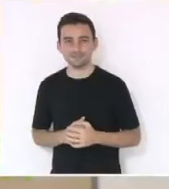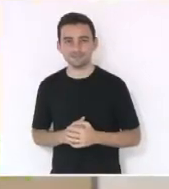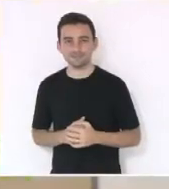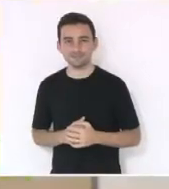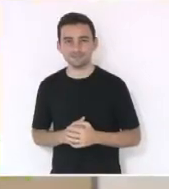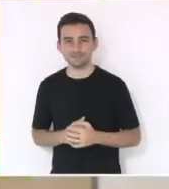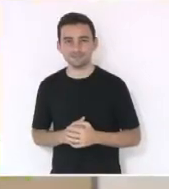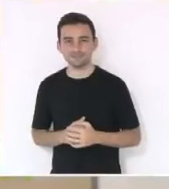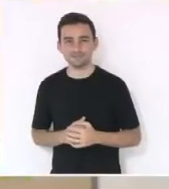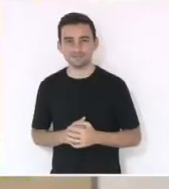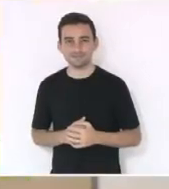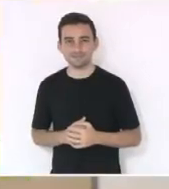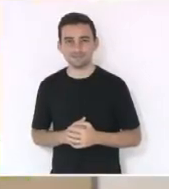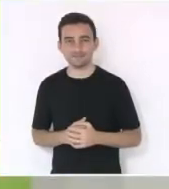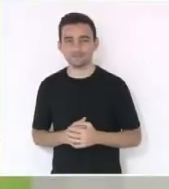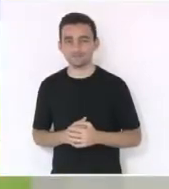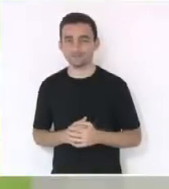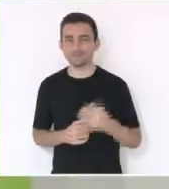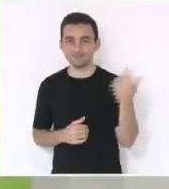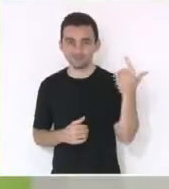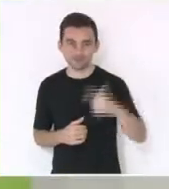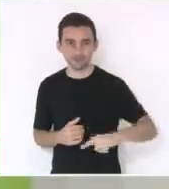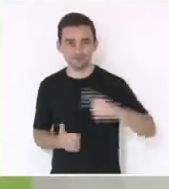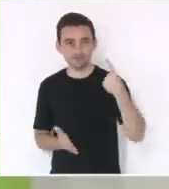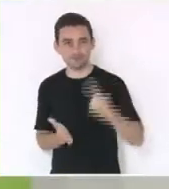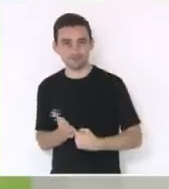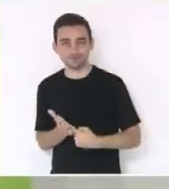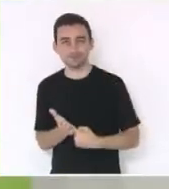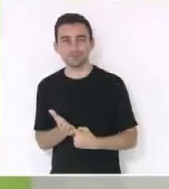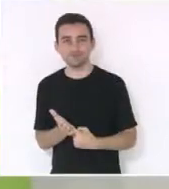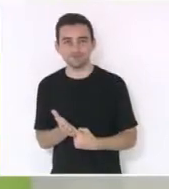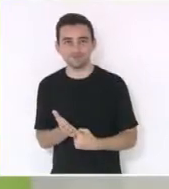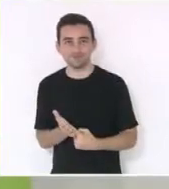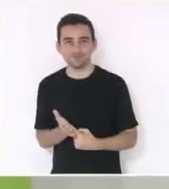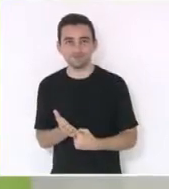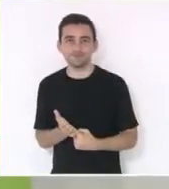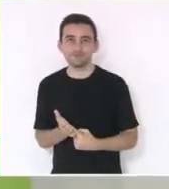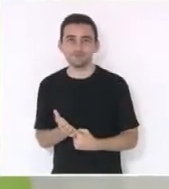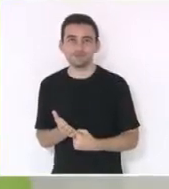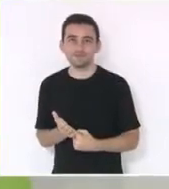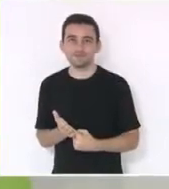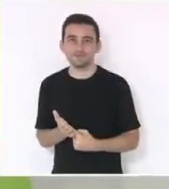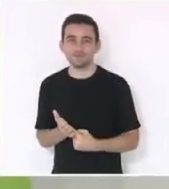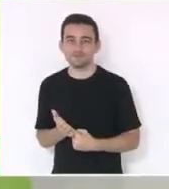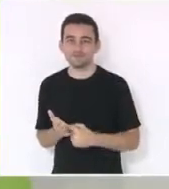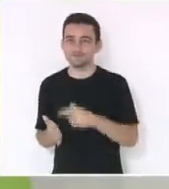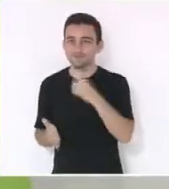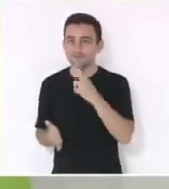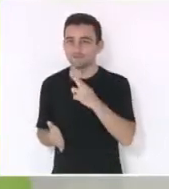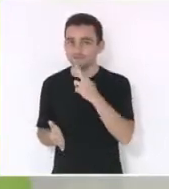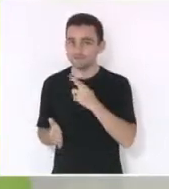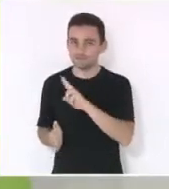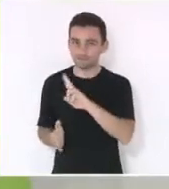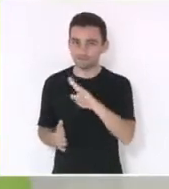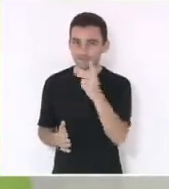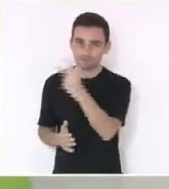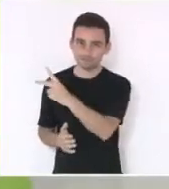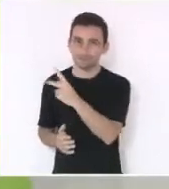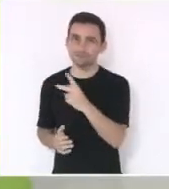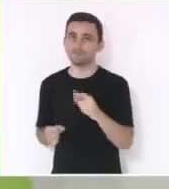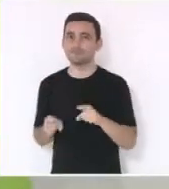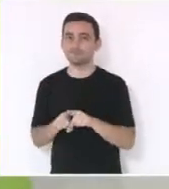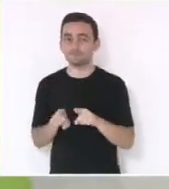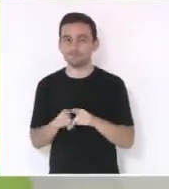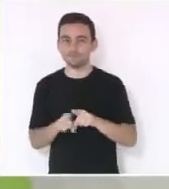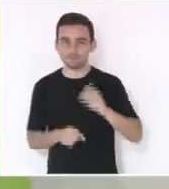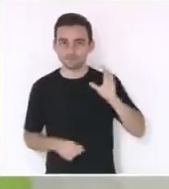Portanto, nós estamos reiterando aqui o compromisso em nome desse parlamento, em nome do deputado Rodrigo Minotto, do deputado